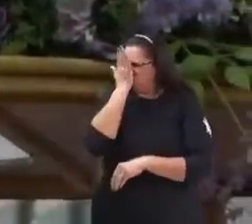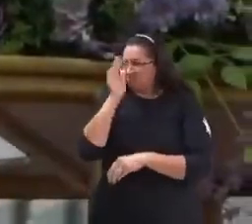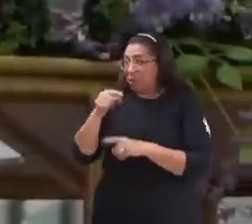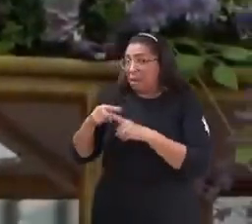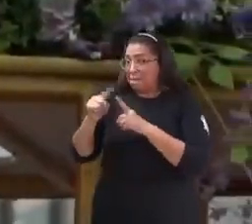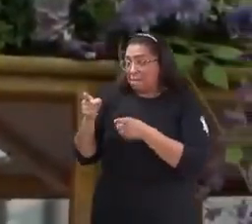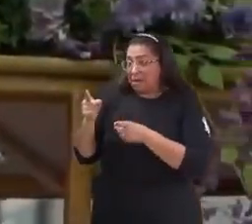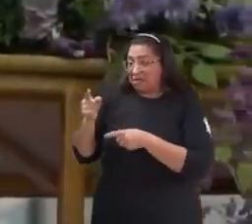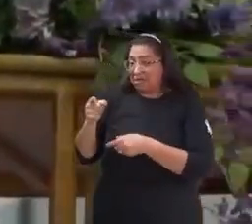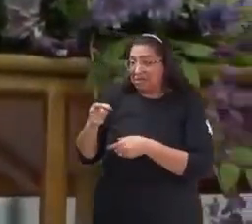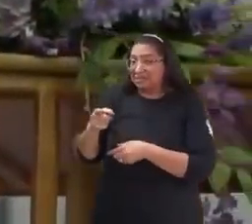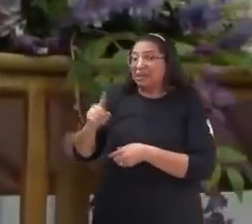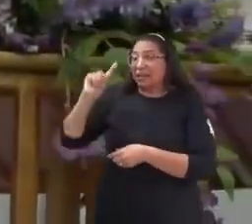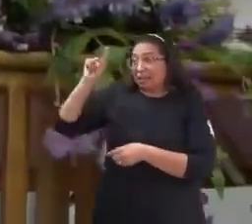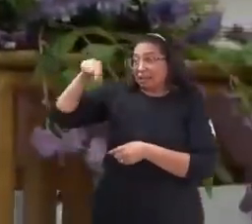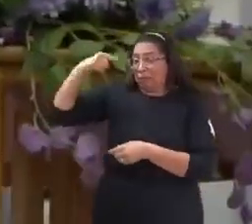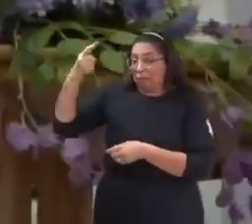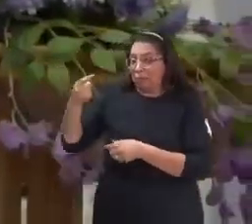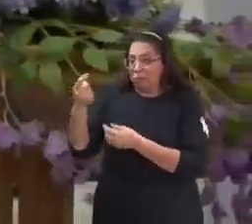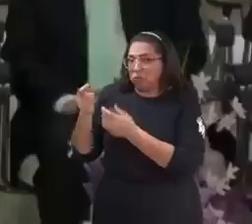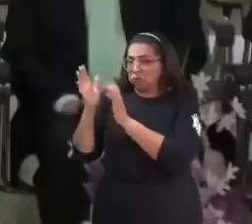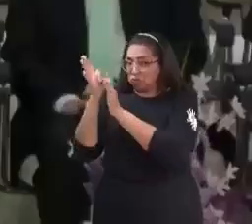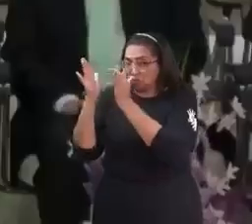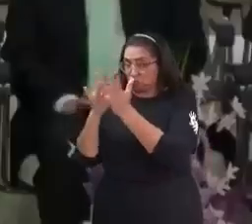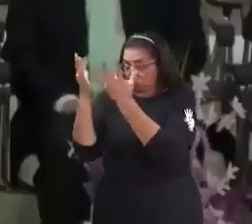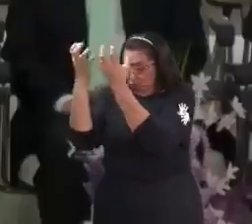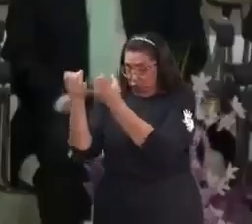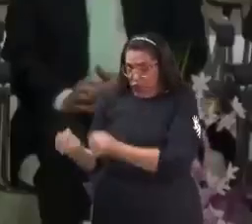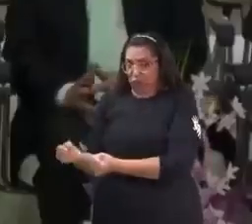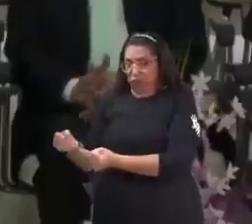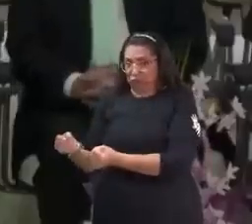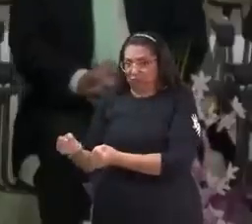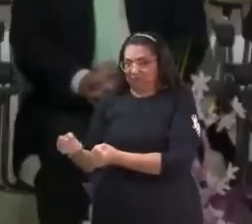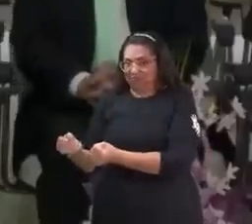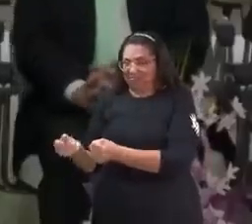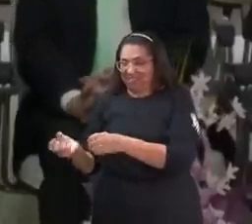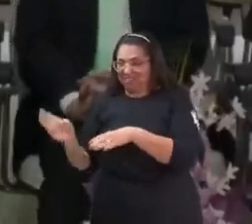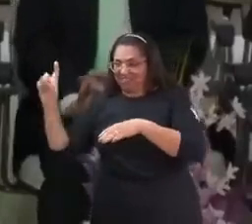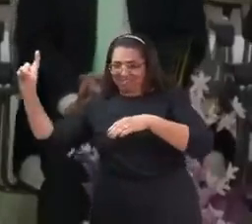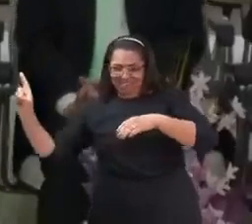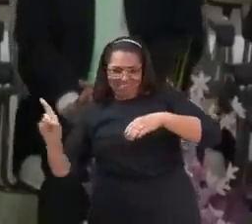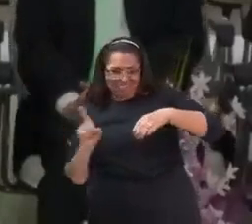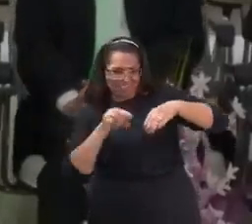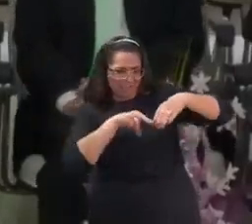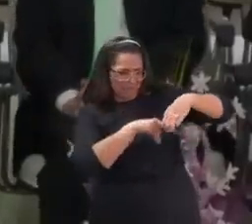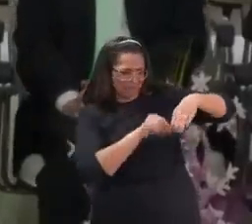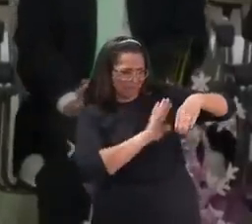os soldados. Essa ninguém dá valor, mas é um propósito que eu tenho.